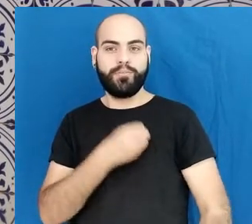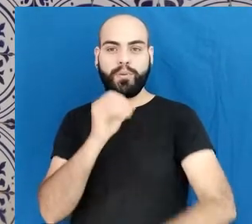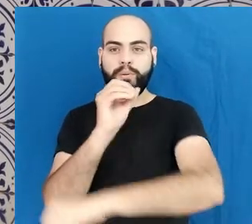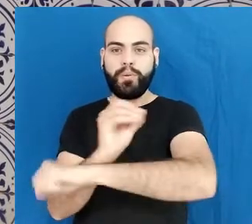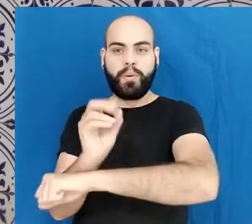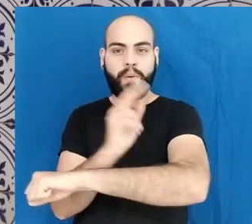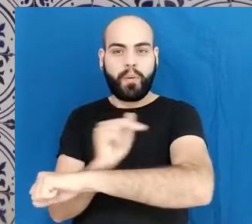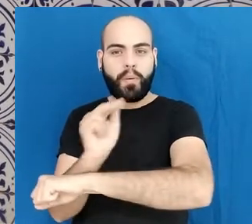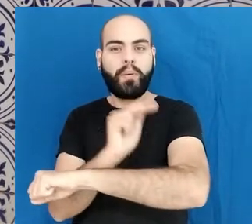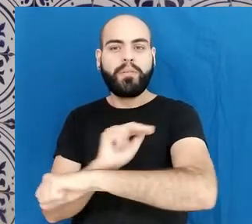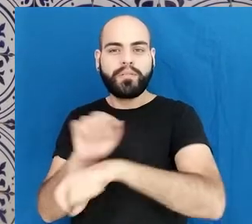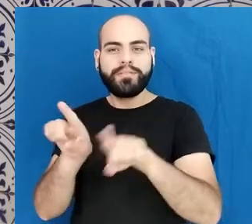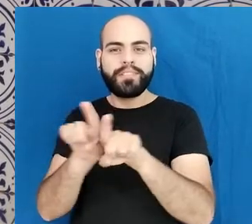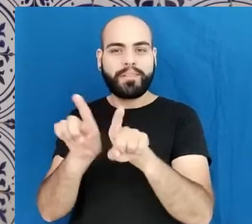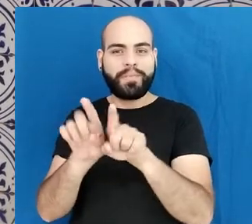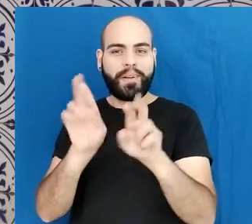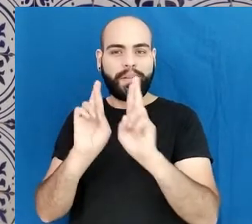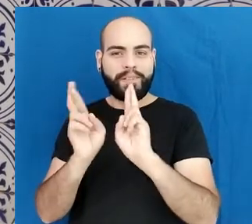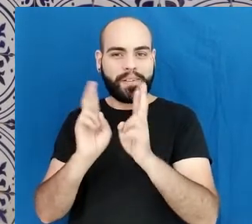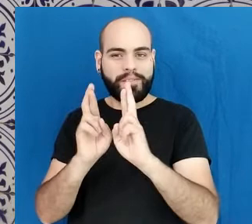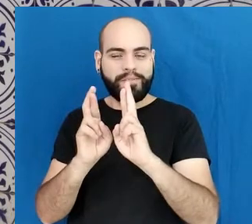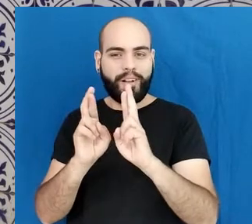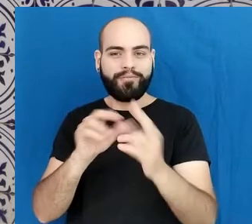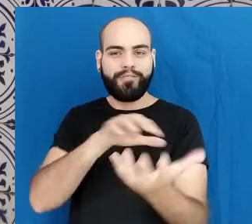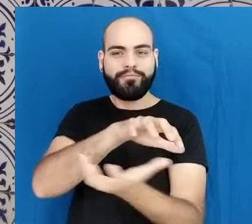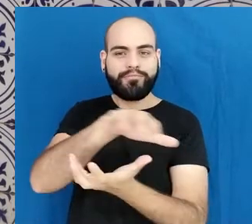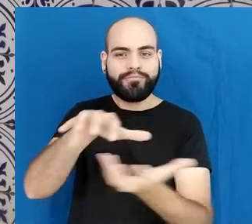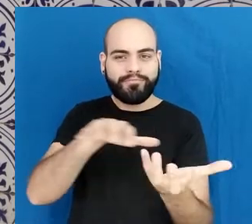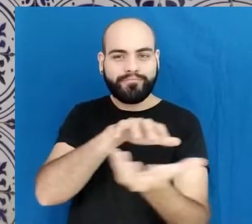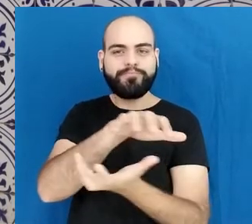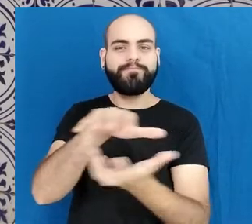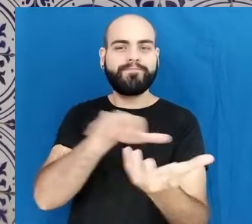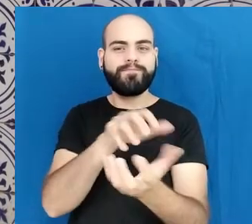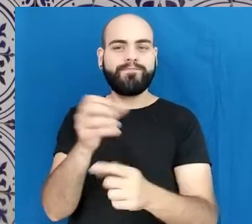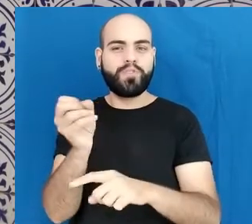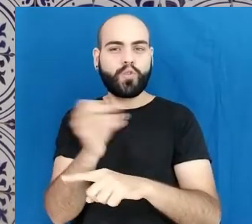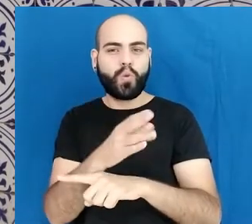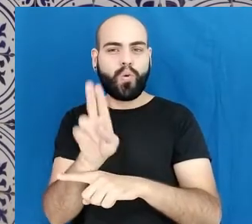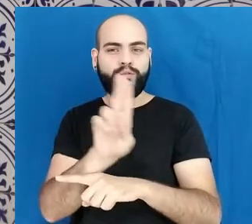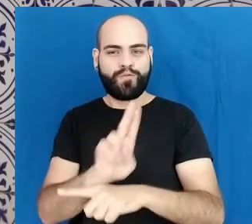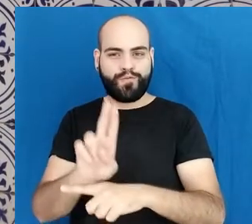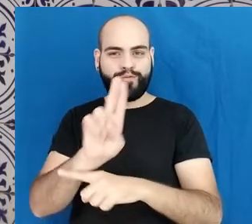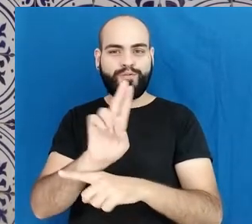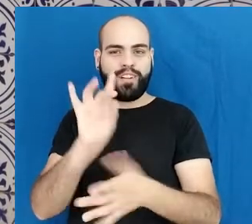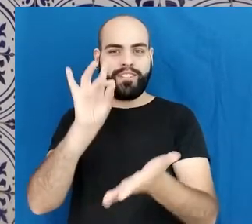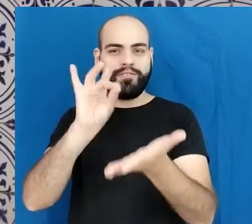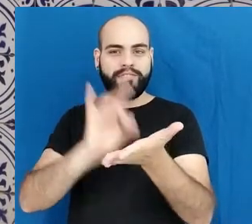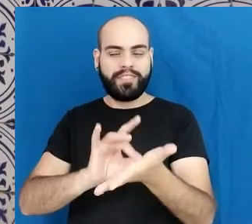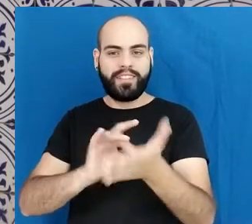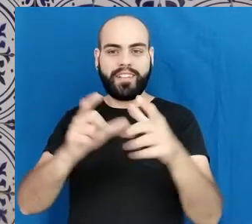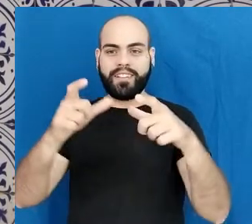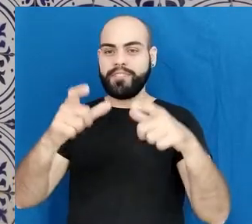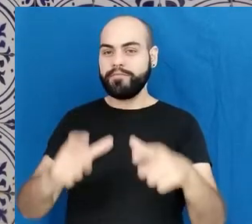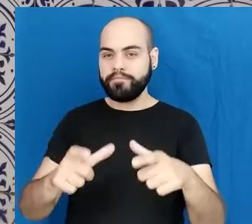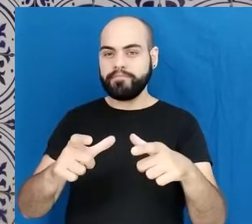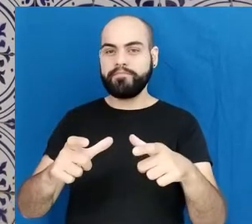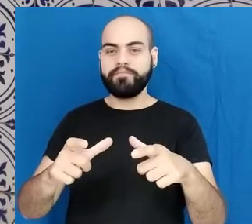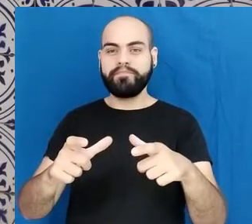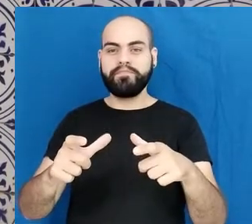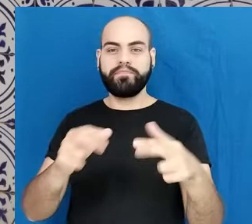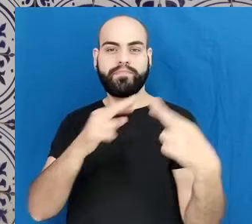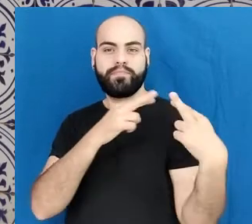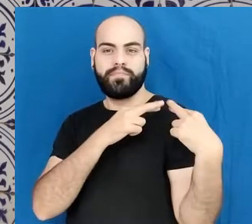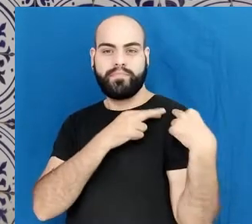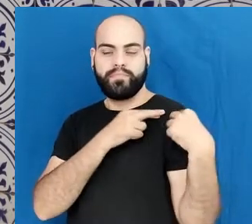o arquiteto Oscar Niemeyer. A casa é então totalmente restaurada e um novo uso é definido. A casa se transforma